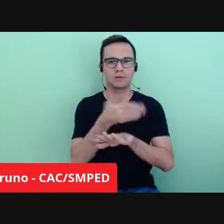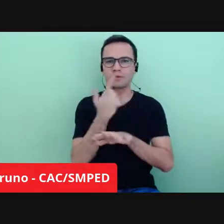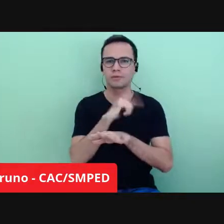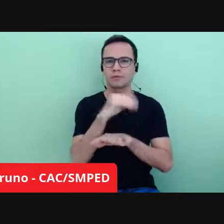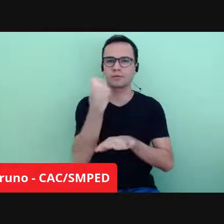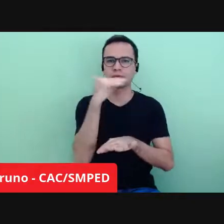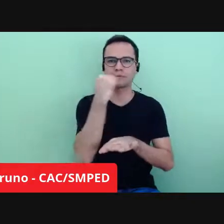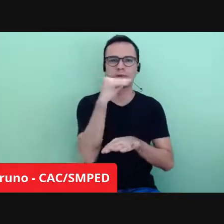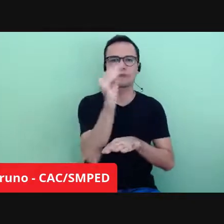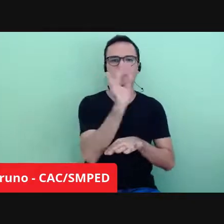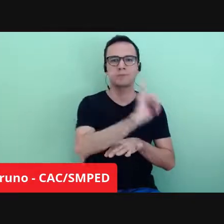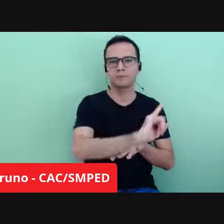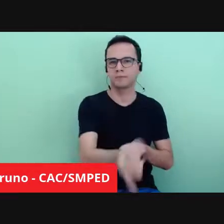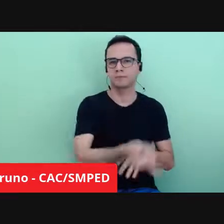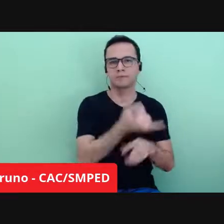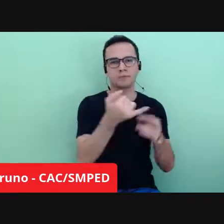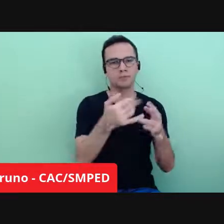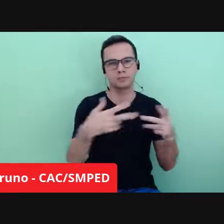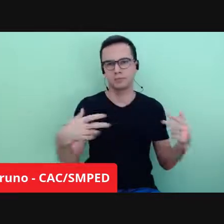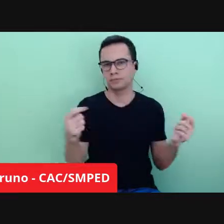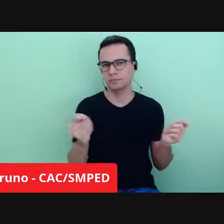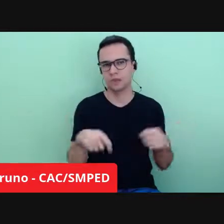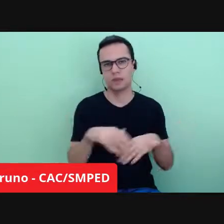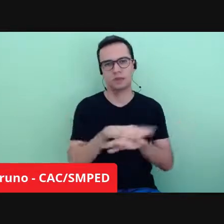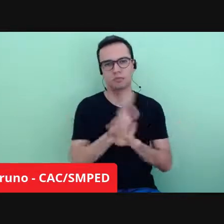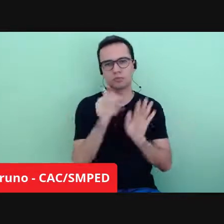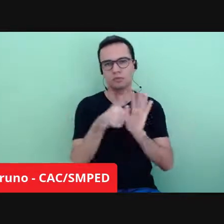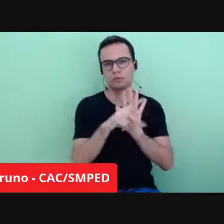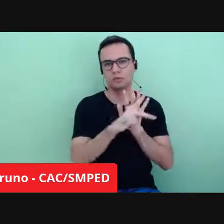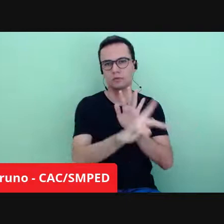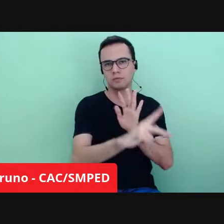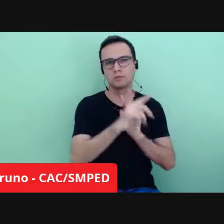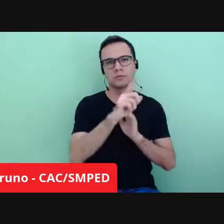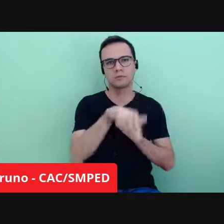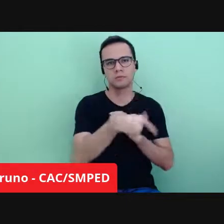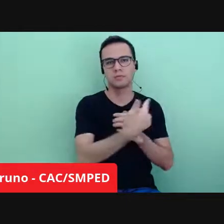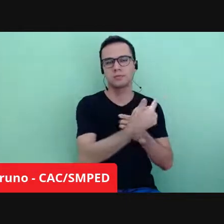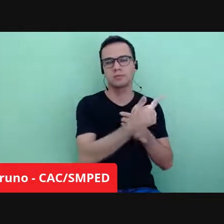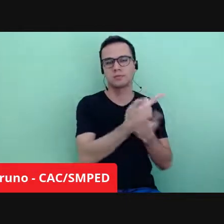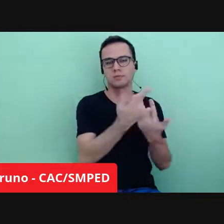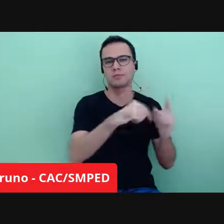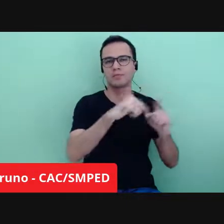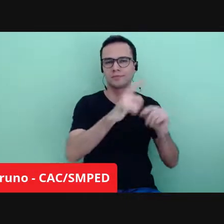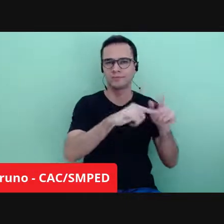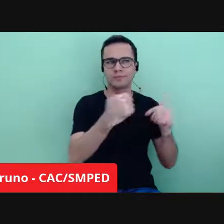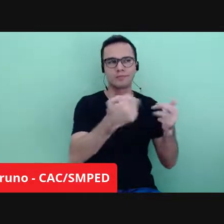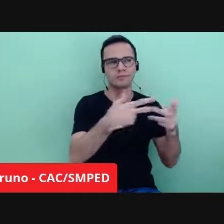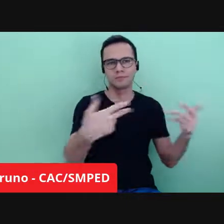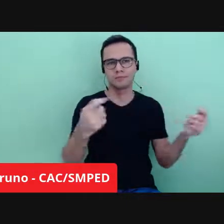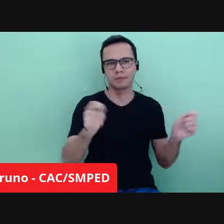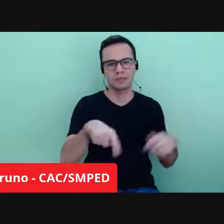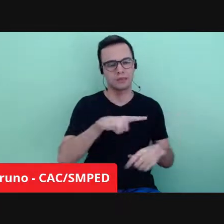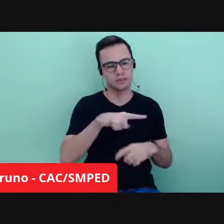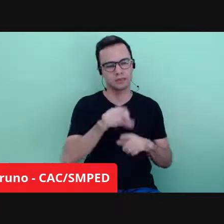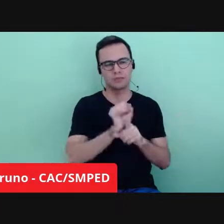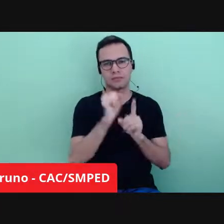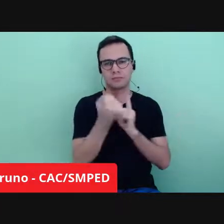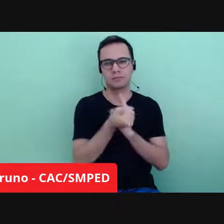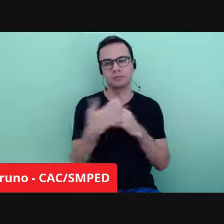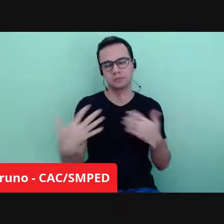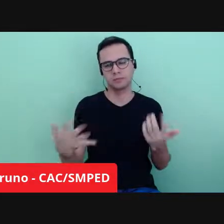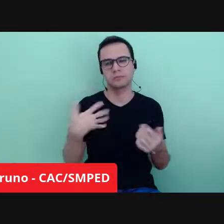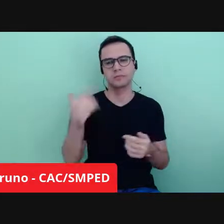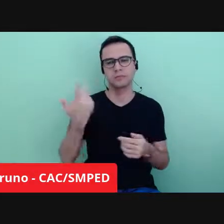possam consumir, né? E ter acesso a todos os bens, produtos e serviços que estão disponíveis na nossa cidade. Então,